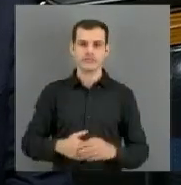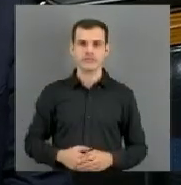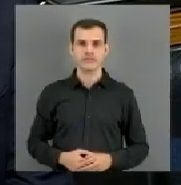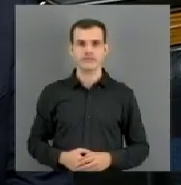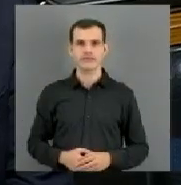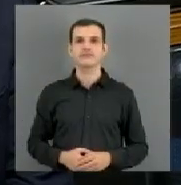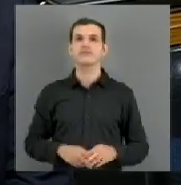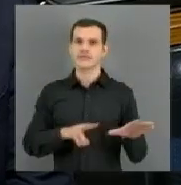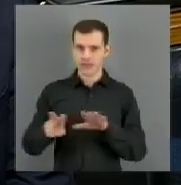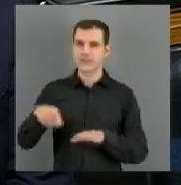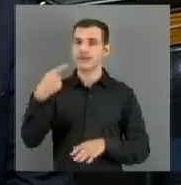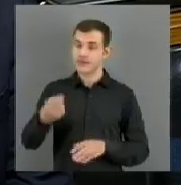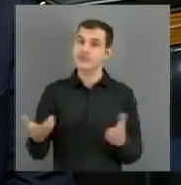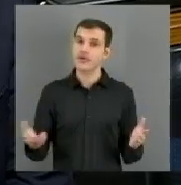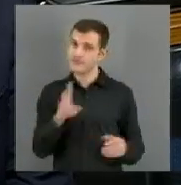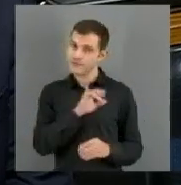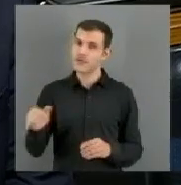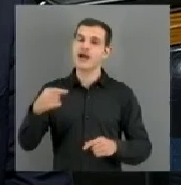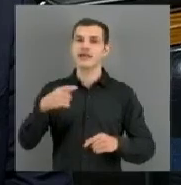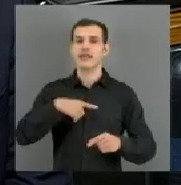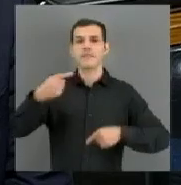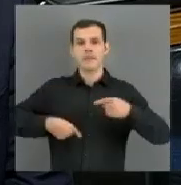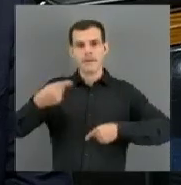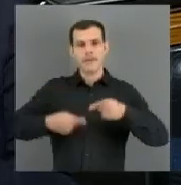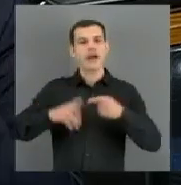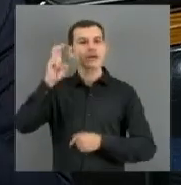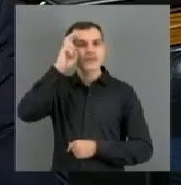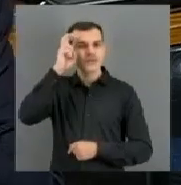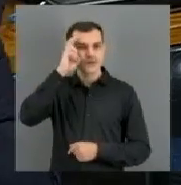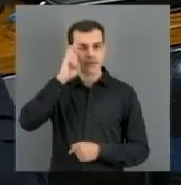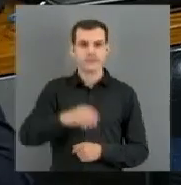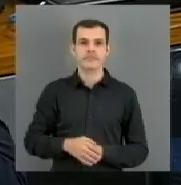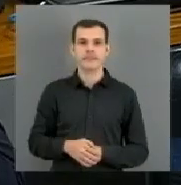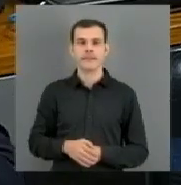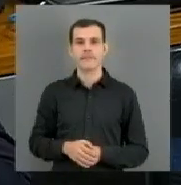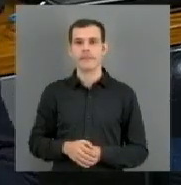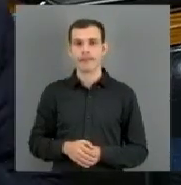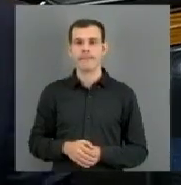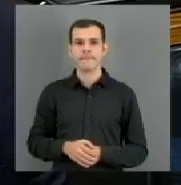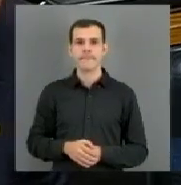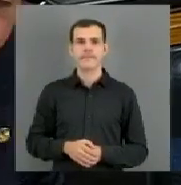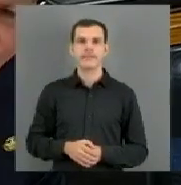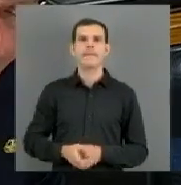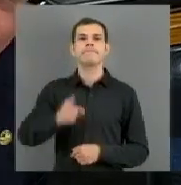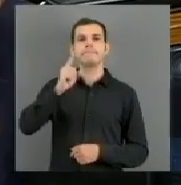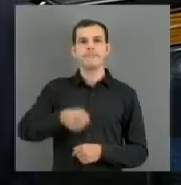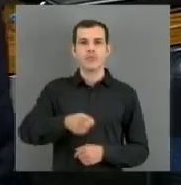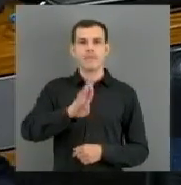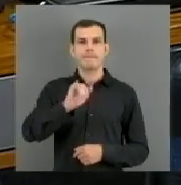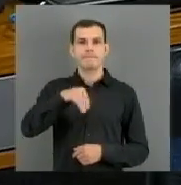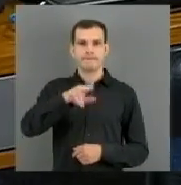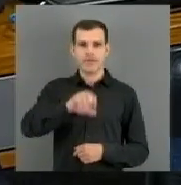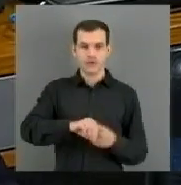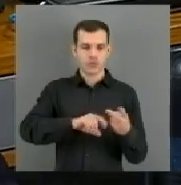Na semana que vem. Inclusive vai ter um debate quinta-feira. 1000 bingos e 67